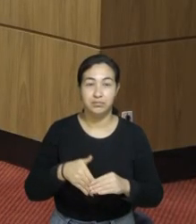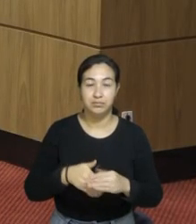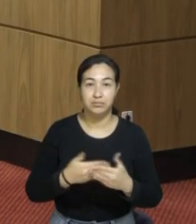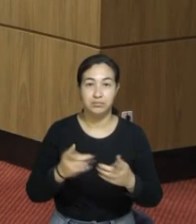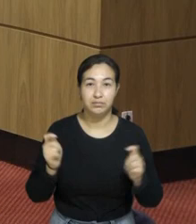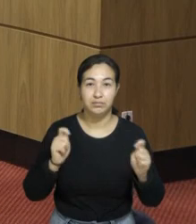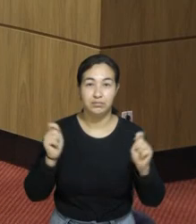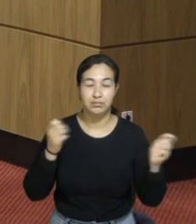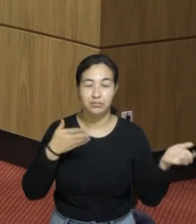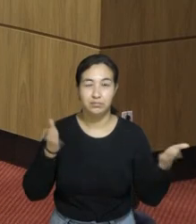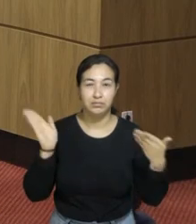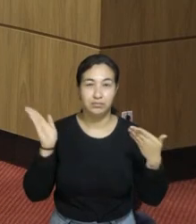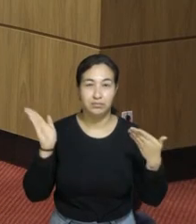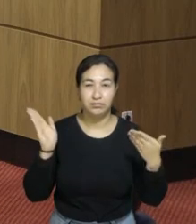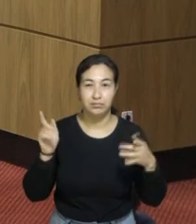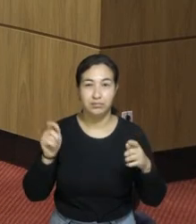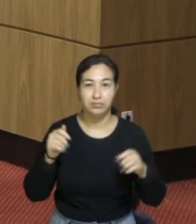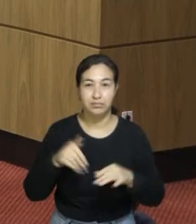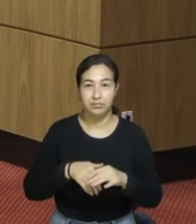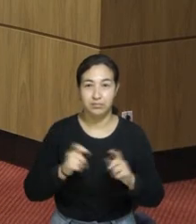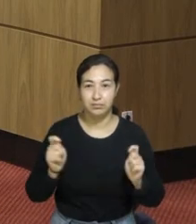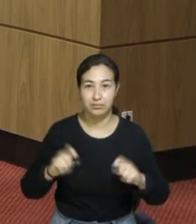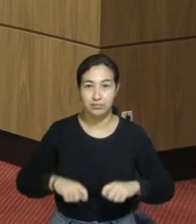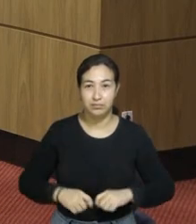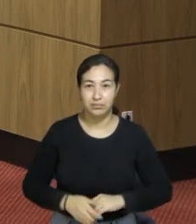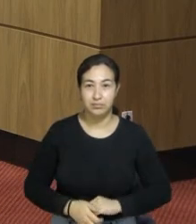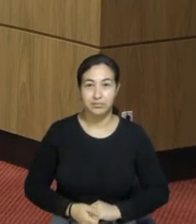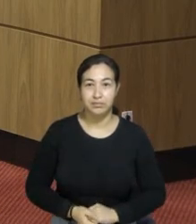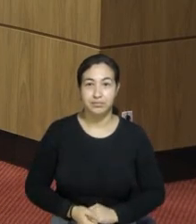assessoria que abra o sistema para que os senhores deputados possam exercer seu direito de voto.